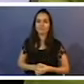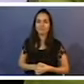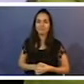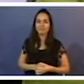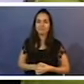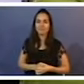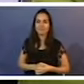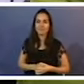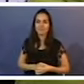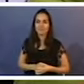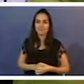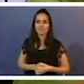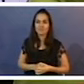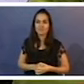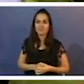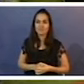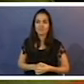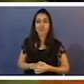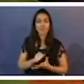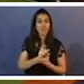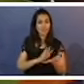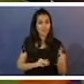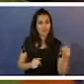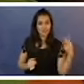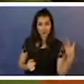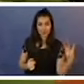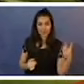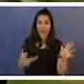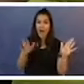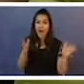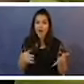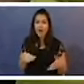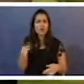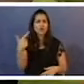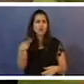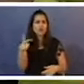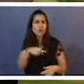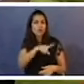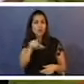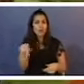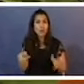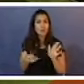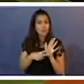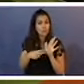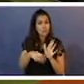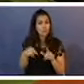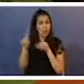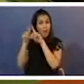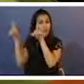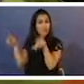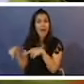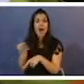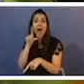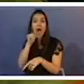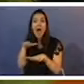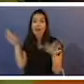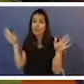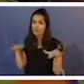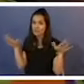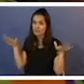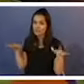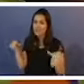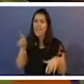Pantanal número 2 agora novamente presta atenção as imagens das aves